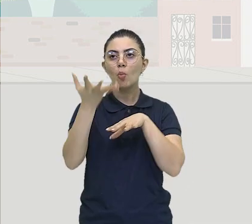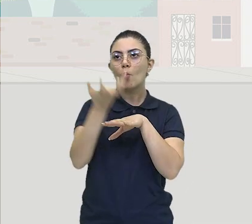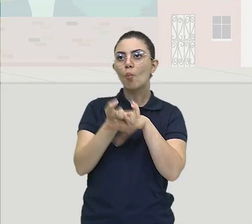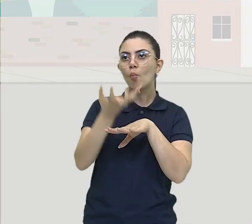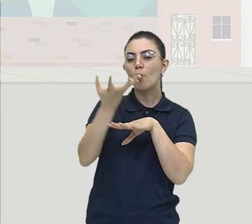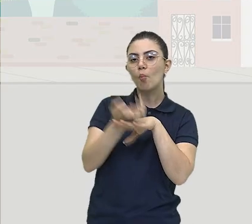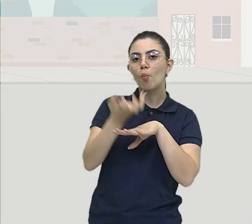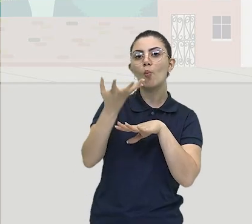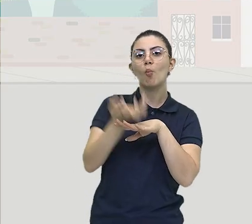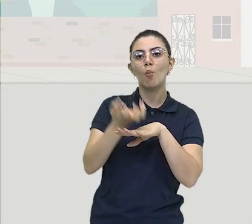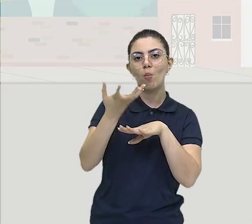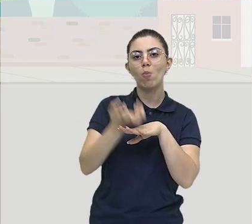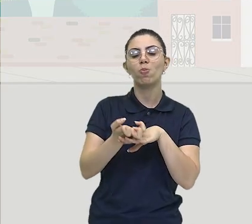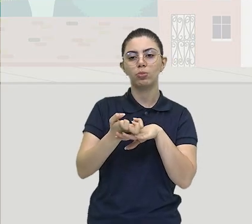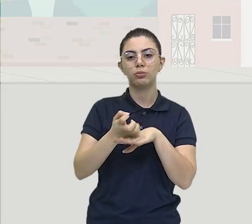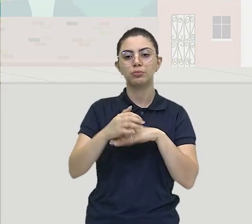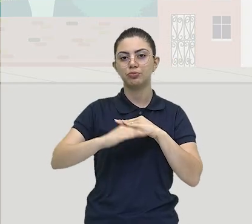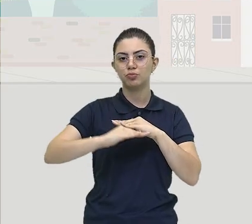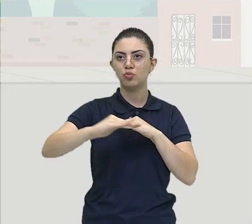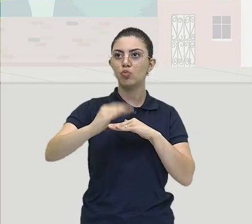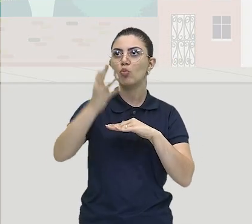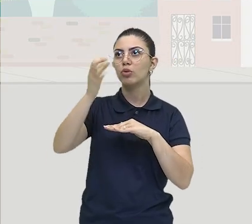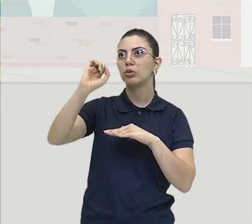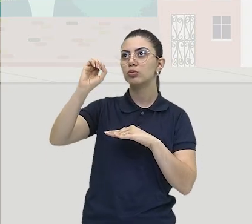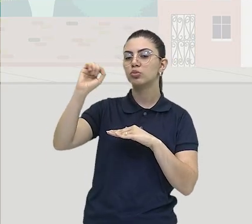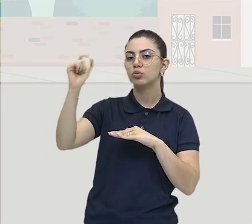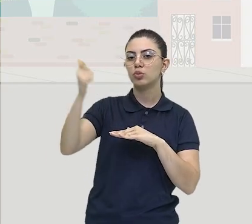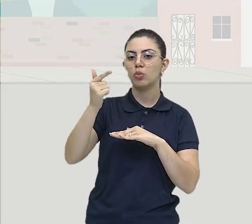pela superfície e aí transferidos